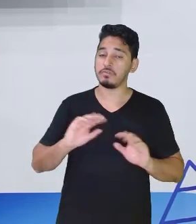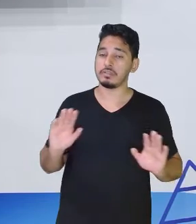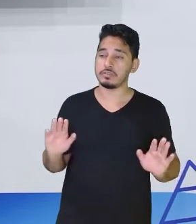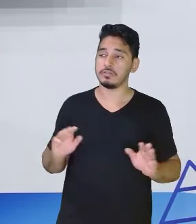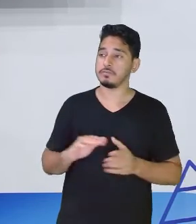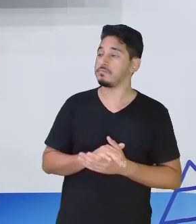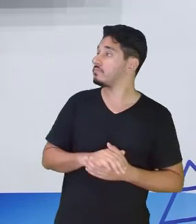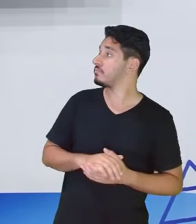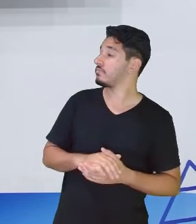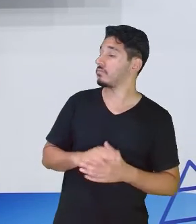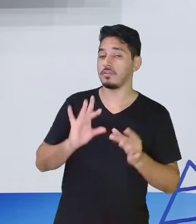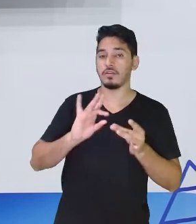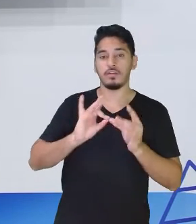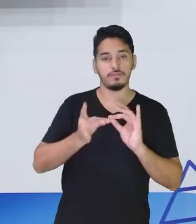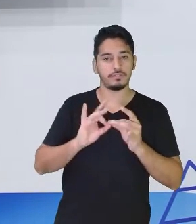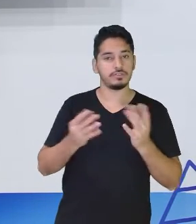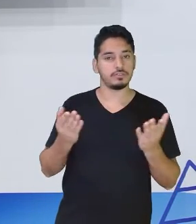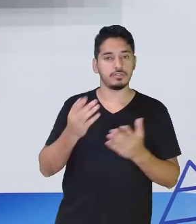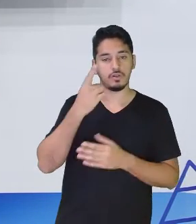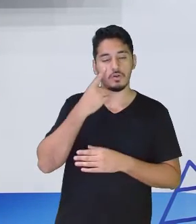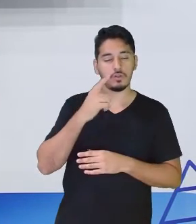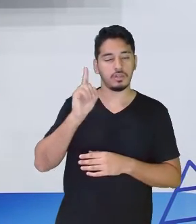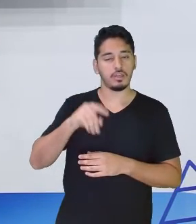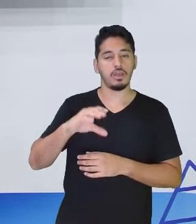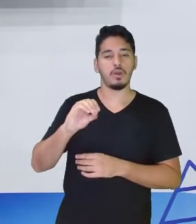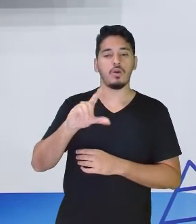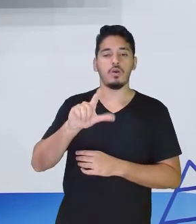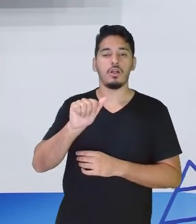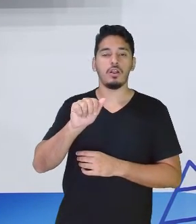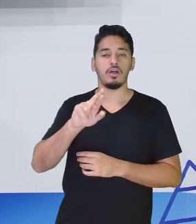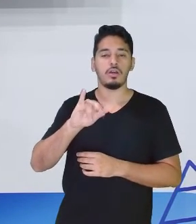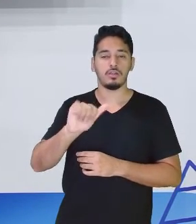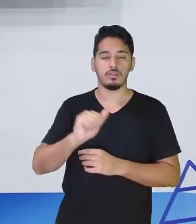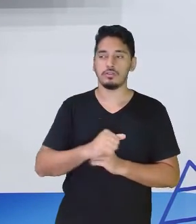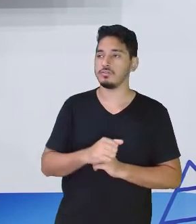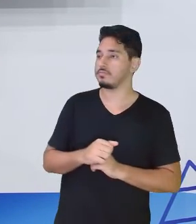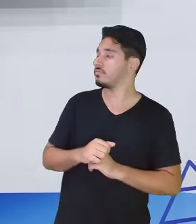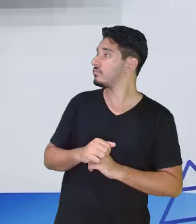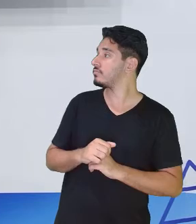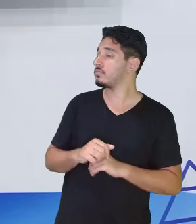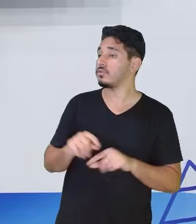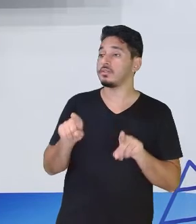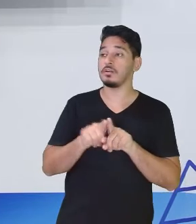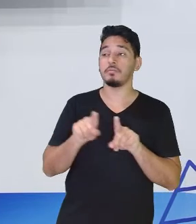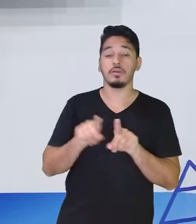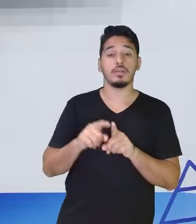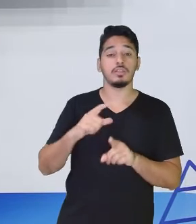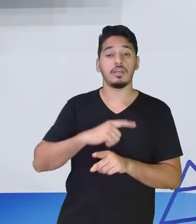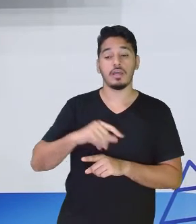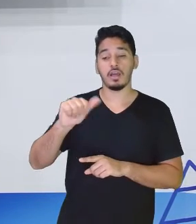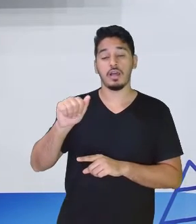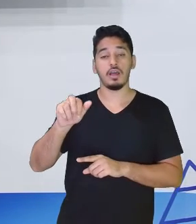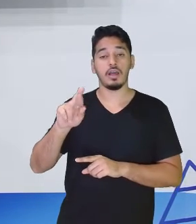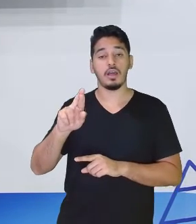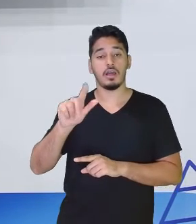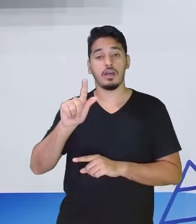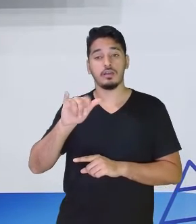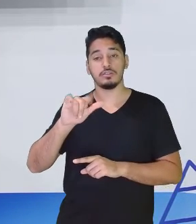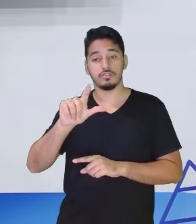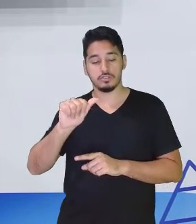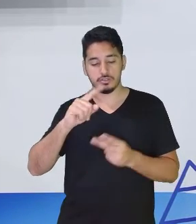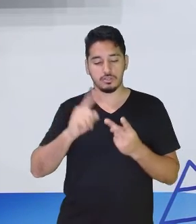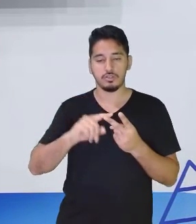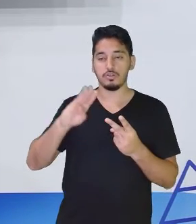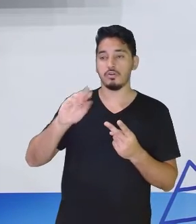a oficina, que é a questão aí da olaria, da argila ou barro, que a gente vai ver aí que argila e barro